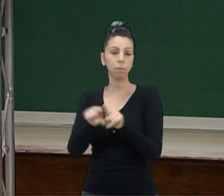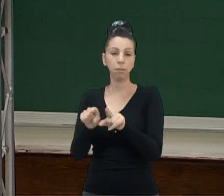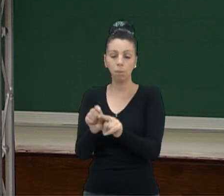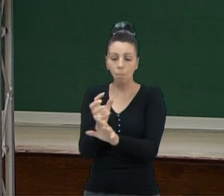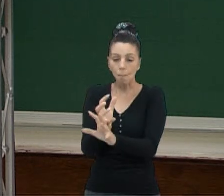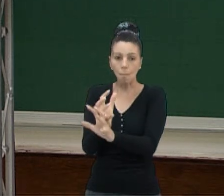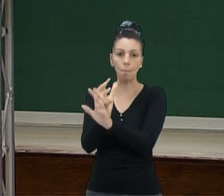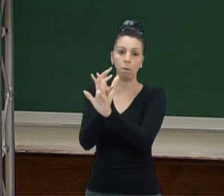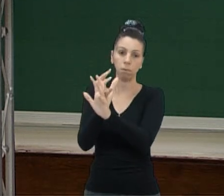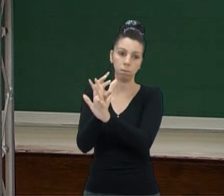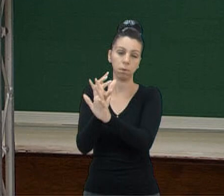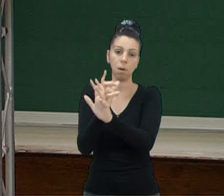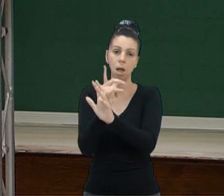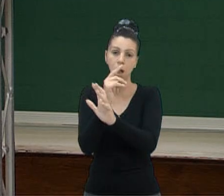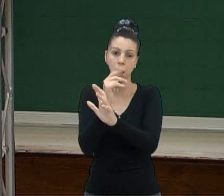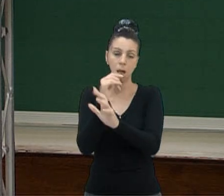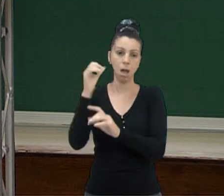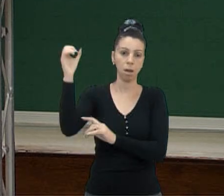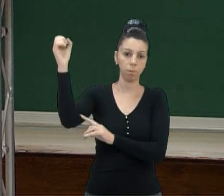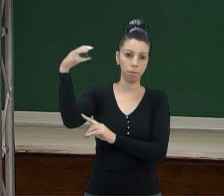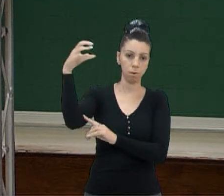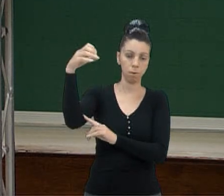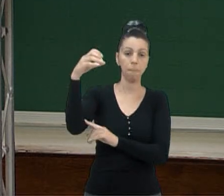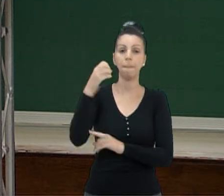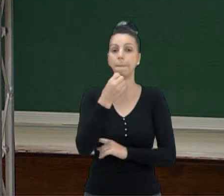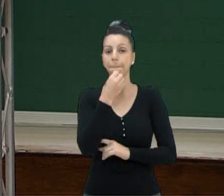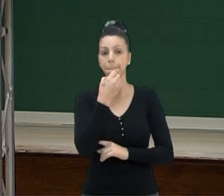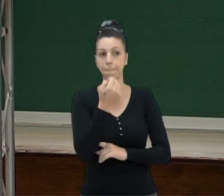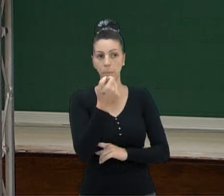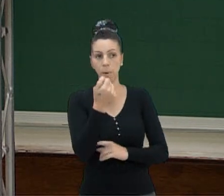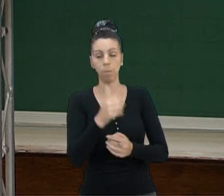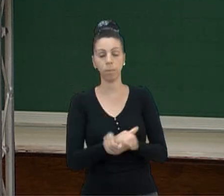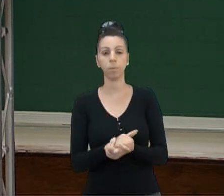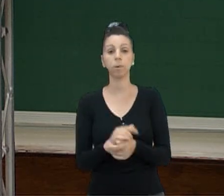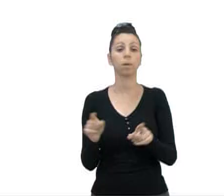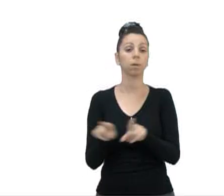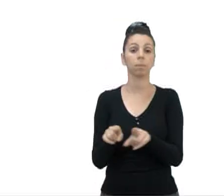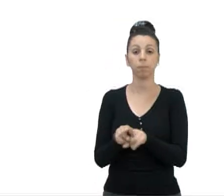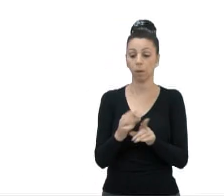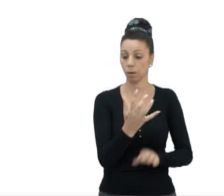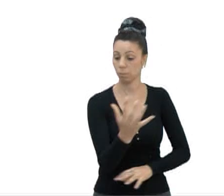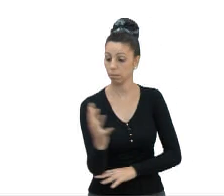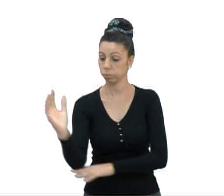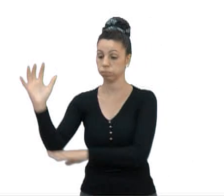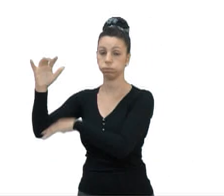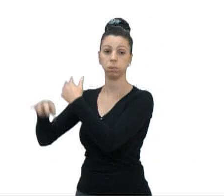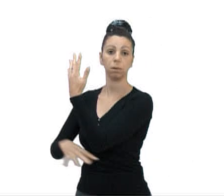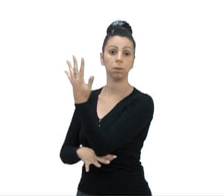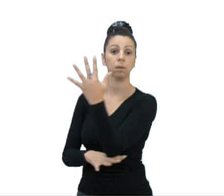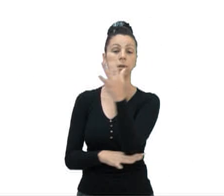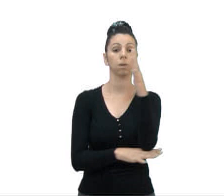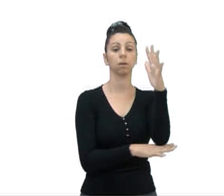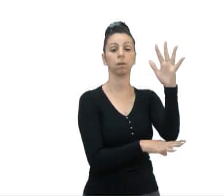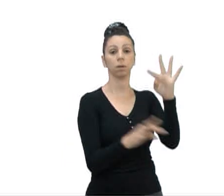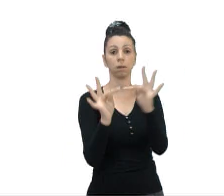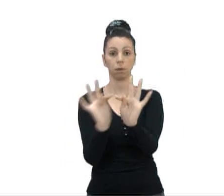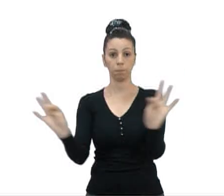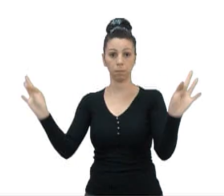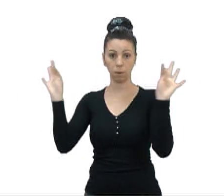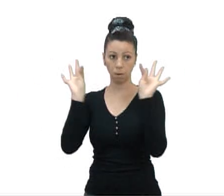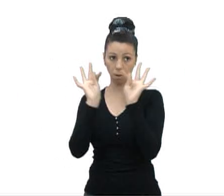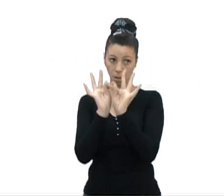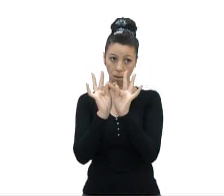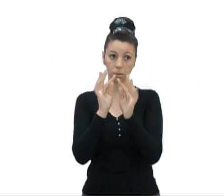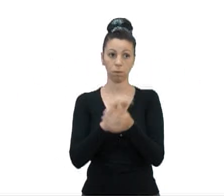mais seco, né? E daí nós vamos ter a vegetação de floresta temperada e mais a leste nós temos a formação